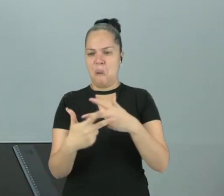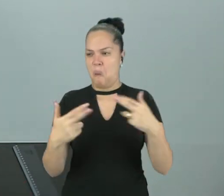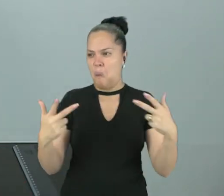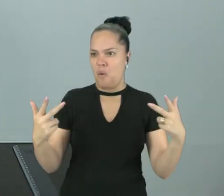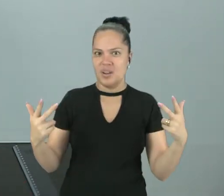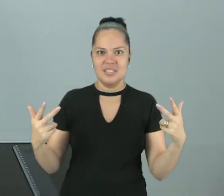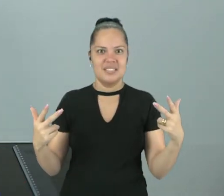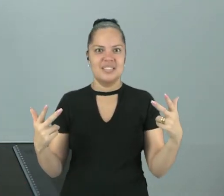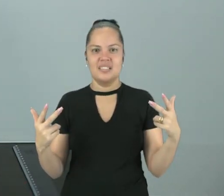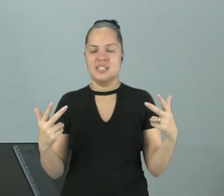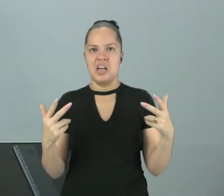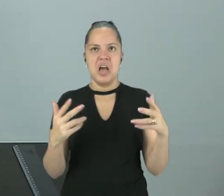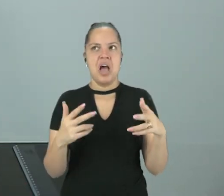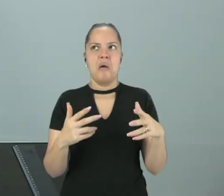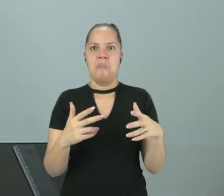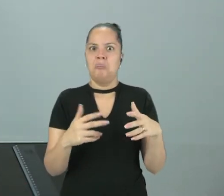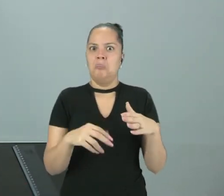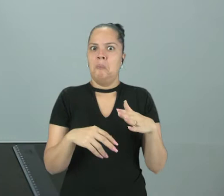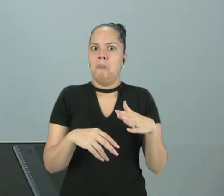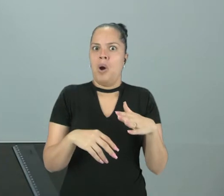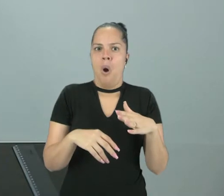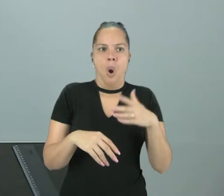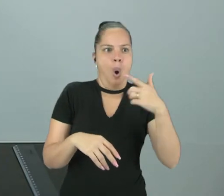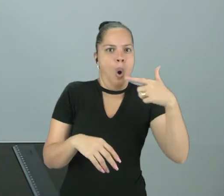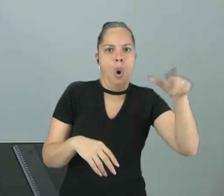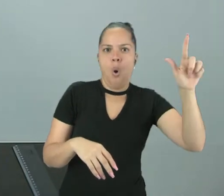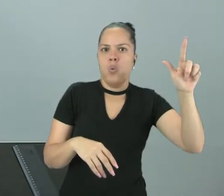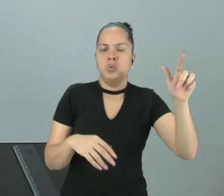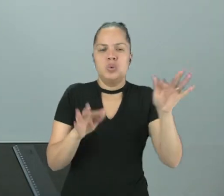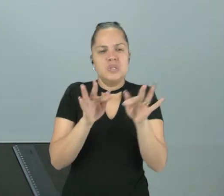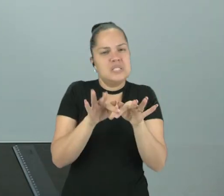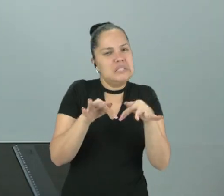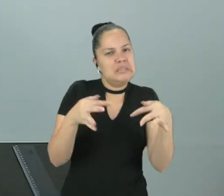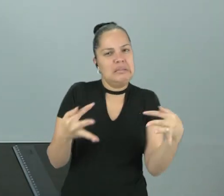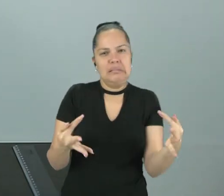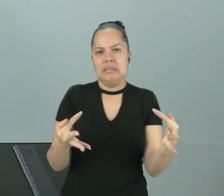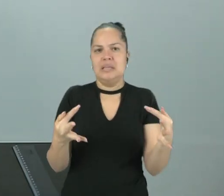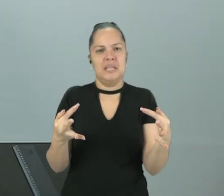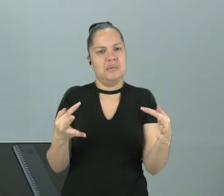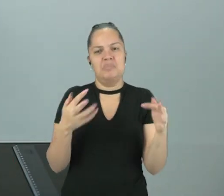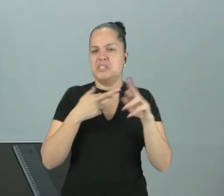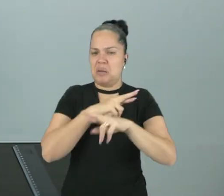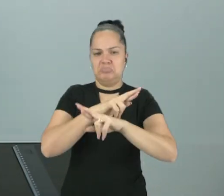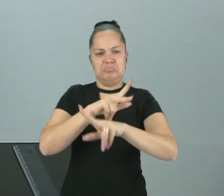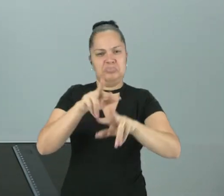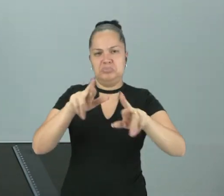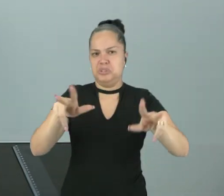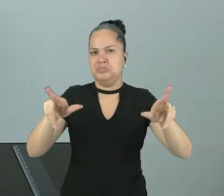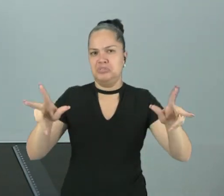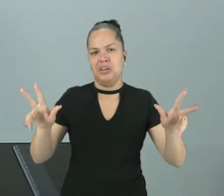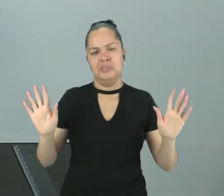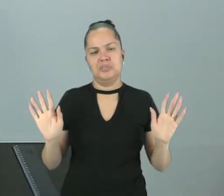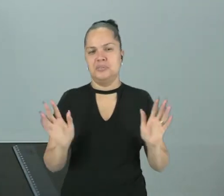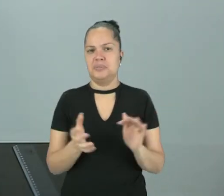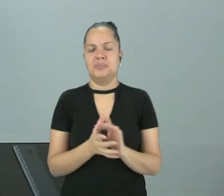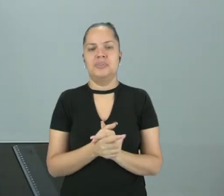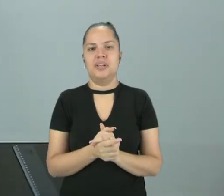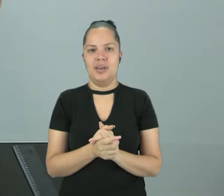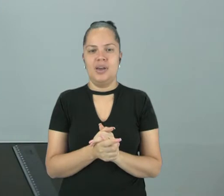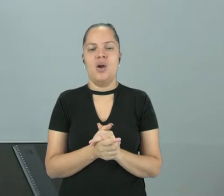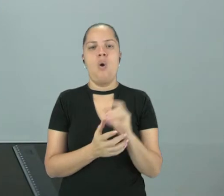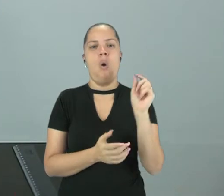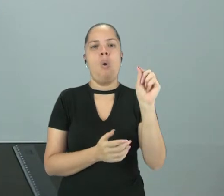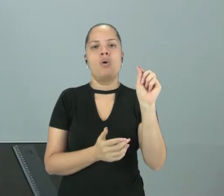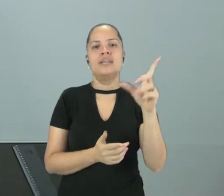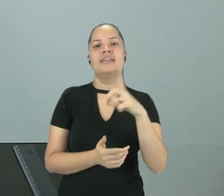coisas e os que são mais resumidos tem uns que tem pouca coisa temos que tem muitas coisas em algumas coisas